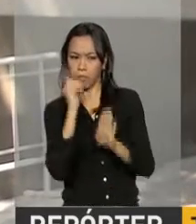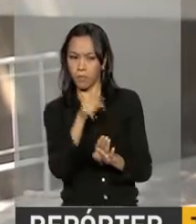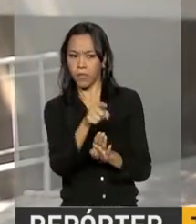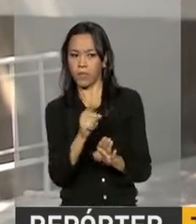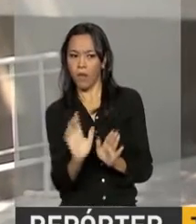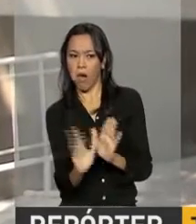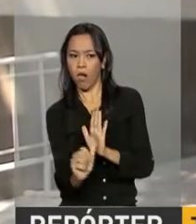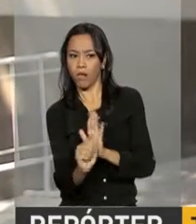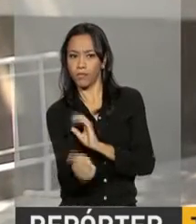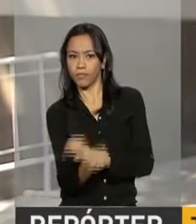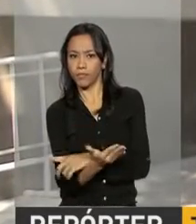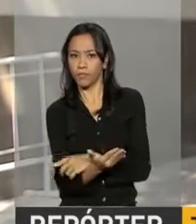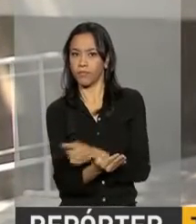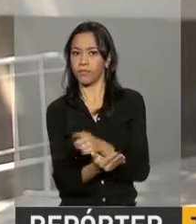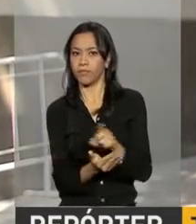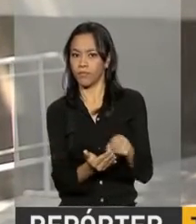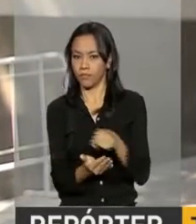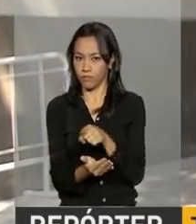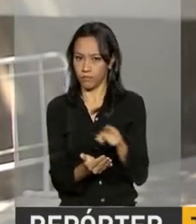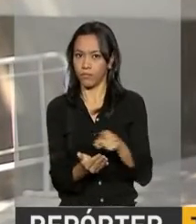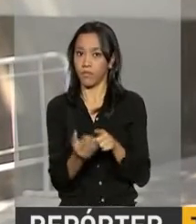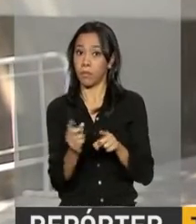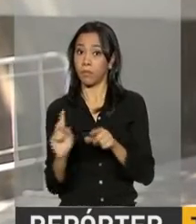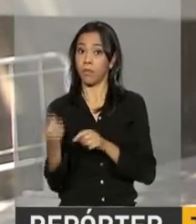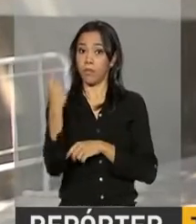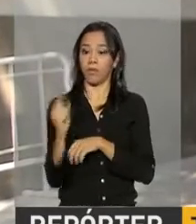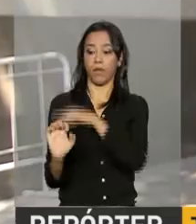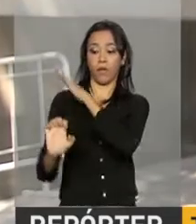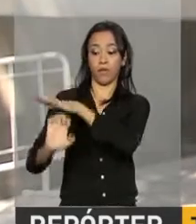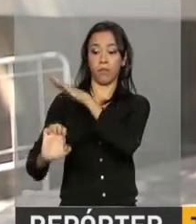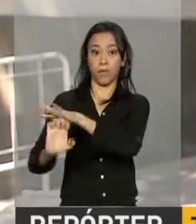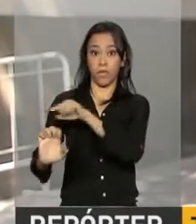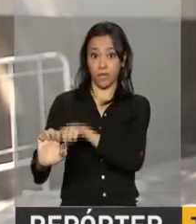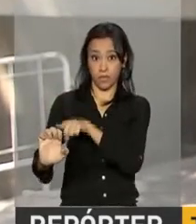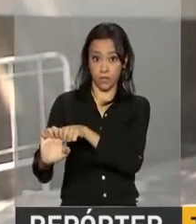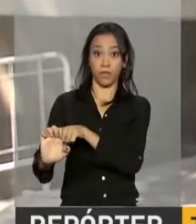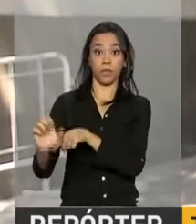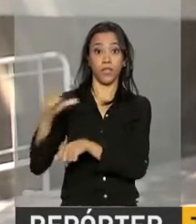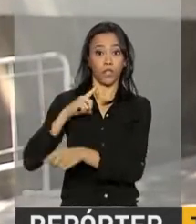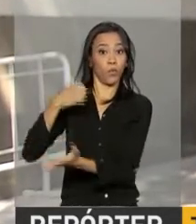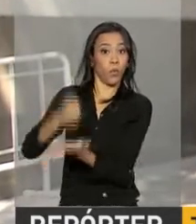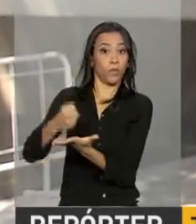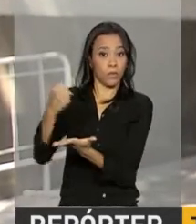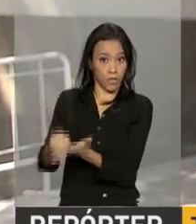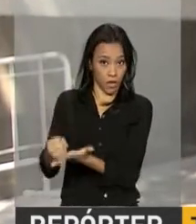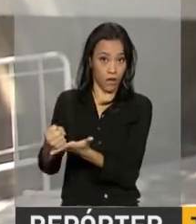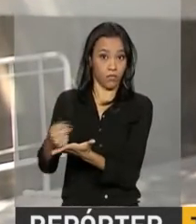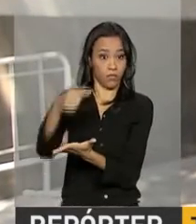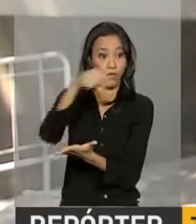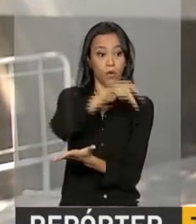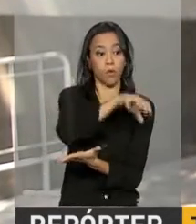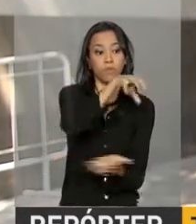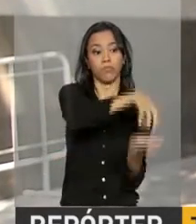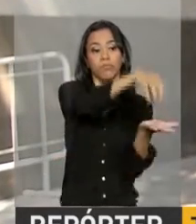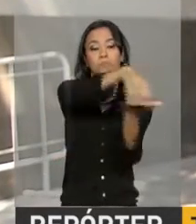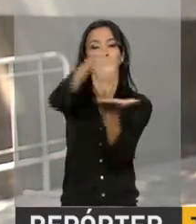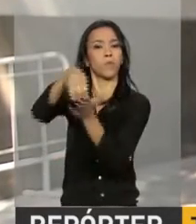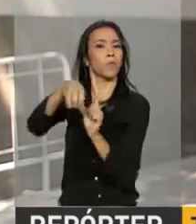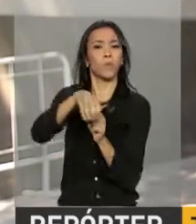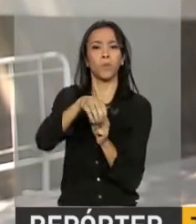duas fases a primeira fase em que a empresa alvo o be tinha o contrato com as confederações né